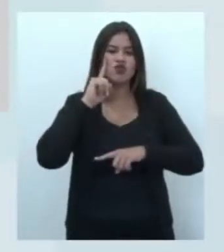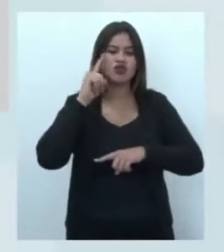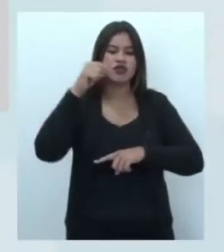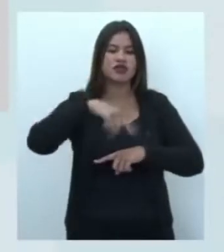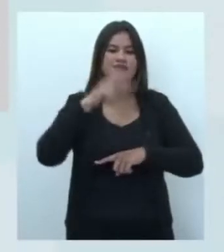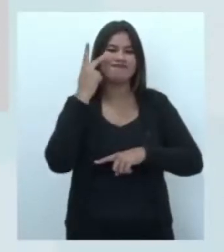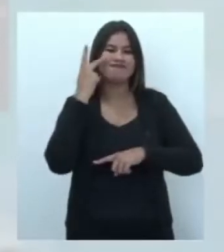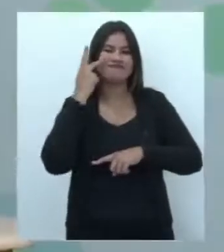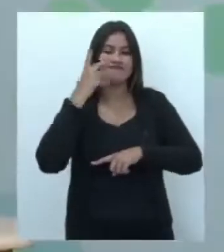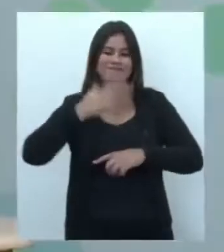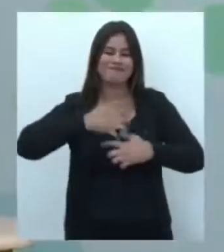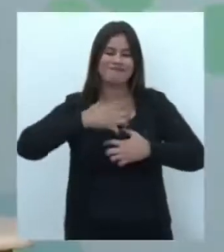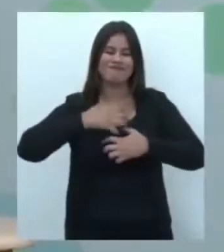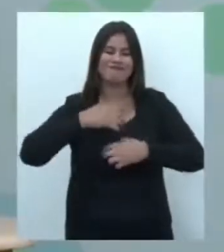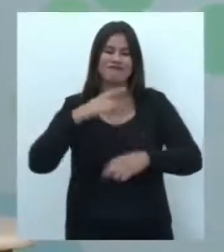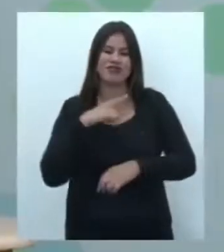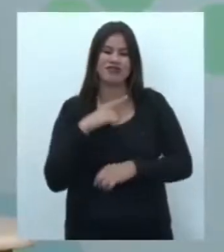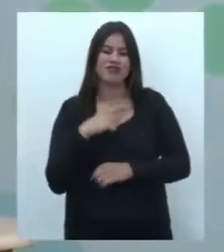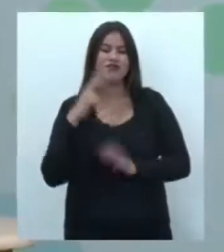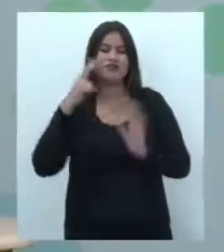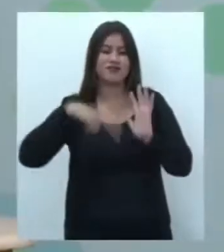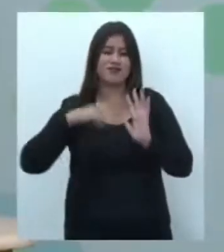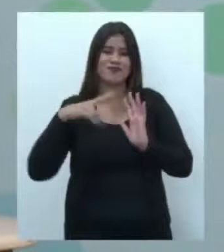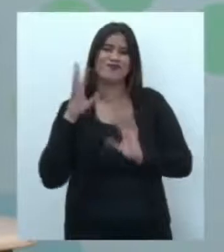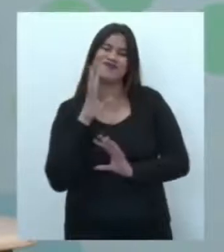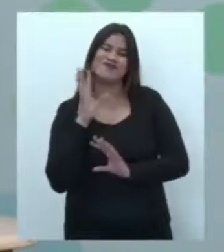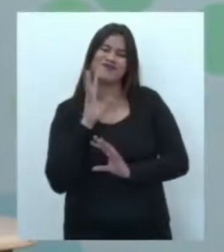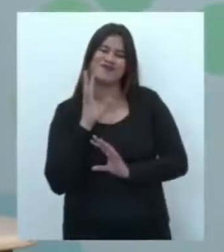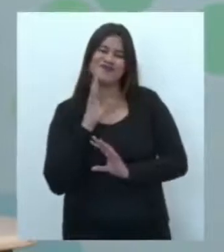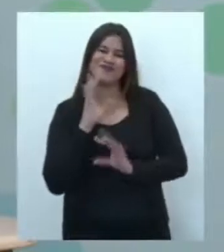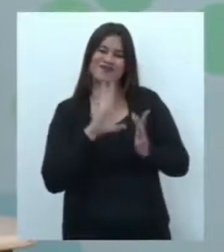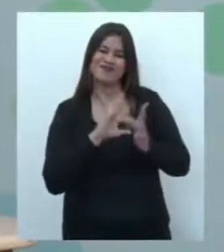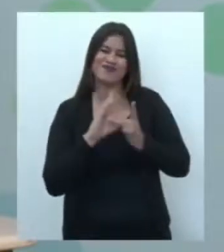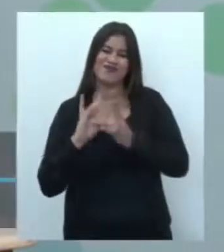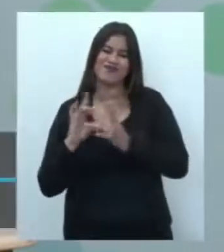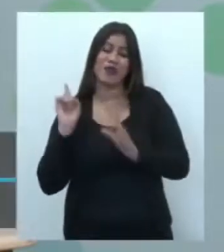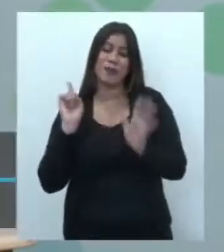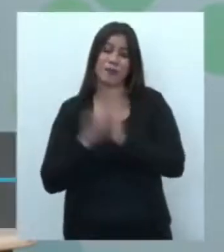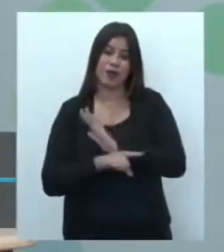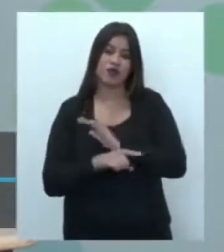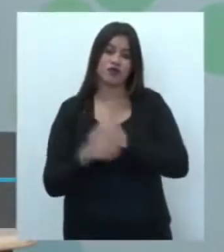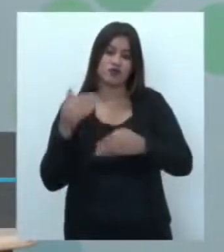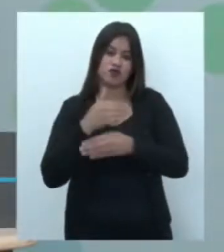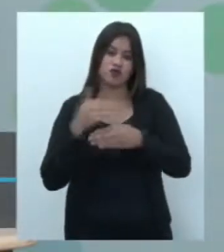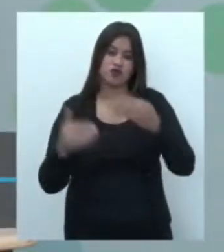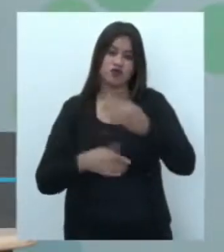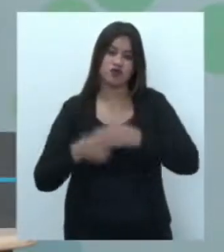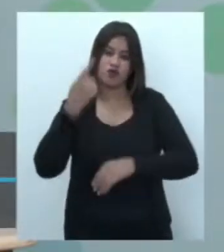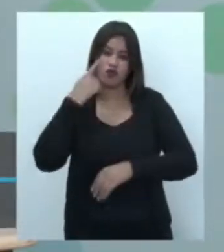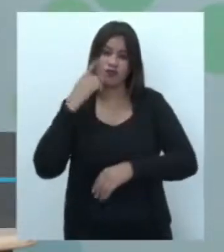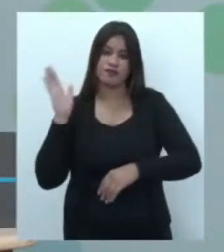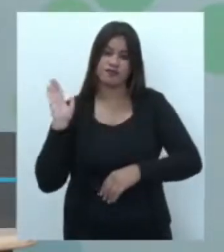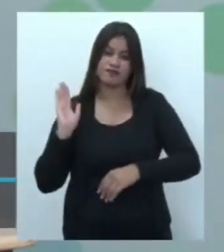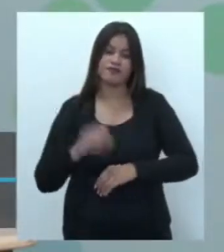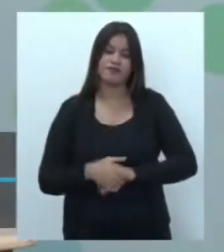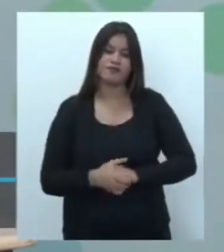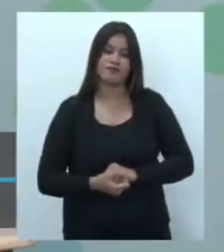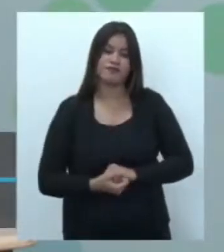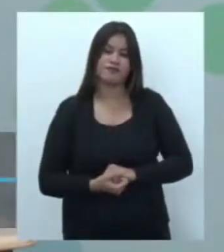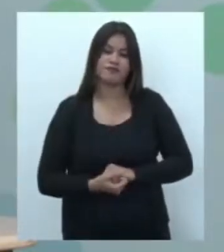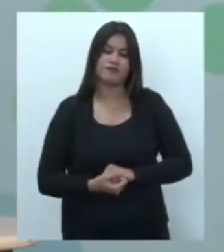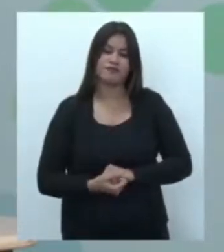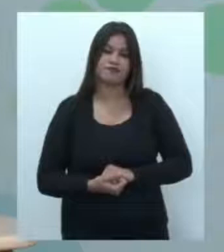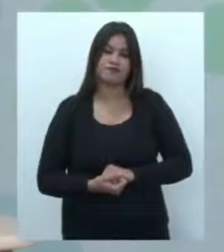Então, olha que bacana essa leitura que vai contextualizar um questionamento que vai aparecer para vocês na tela. Então, acompanhem aí